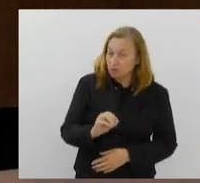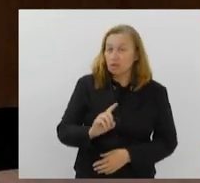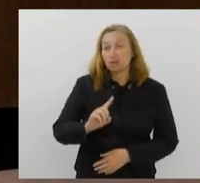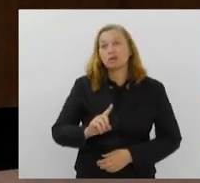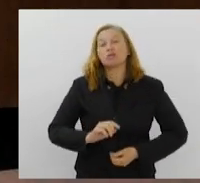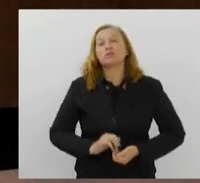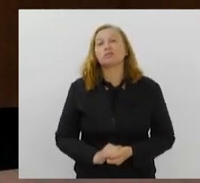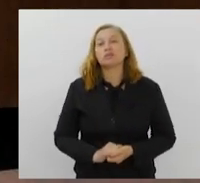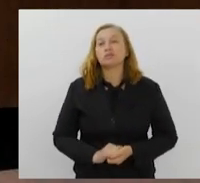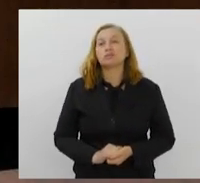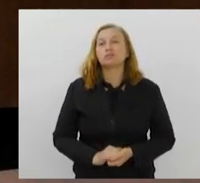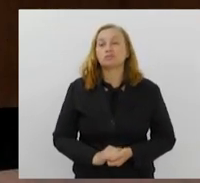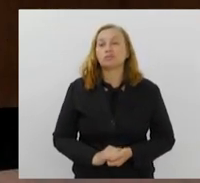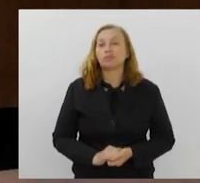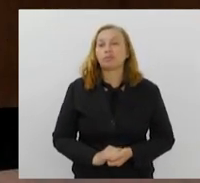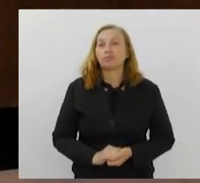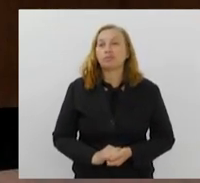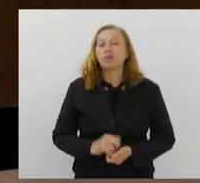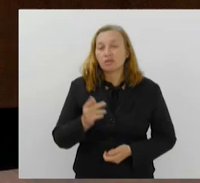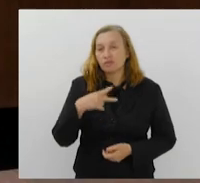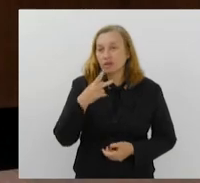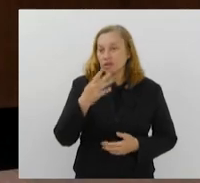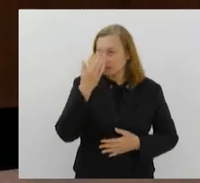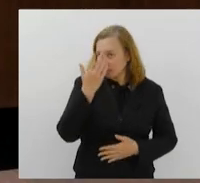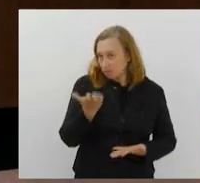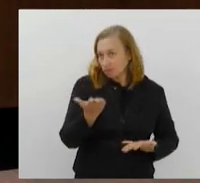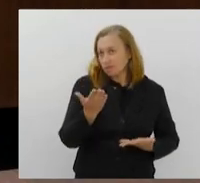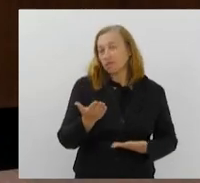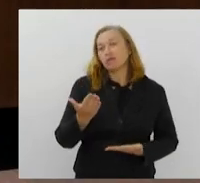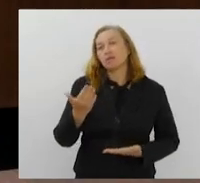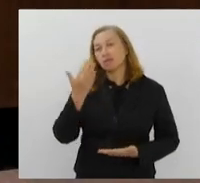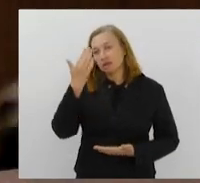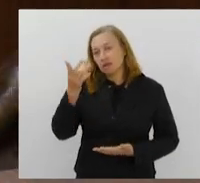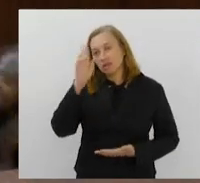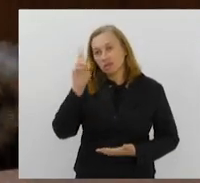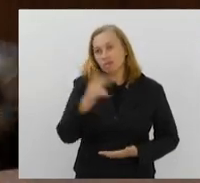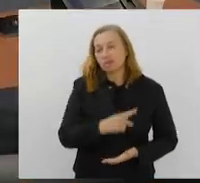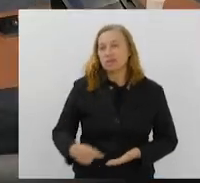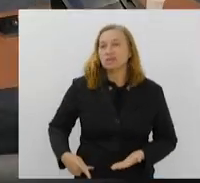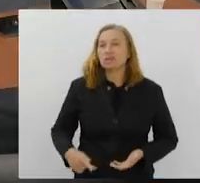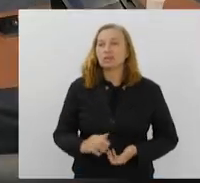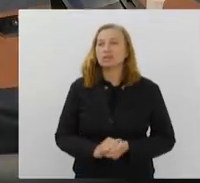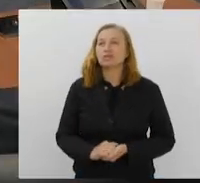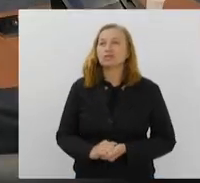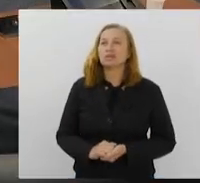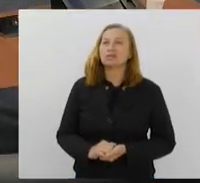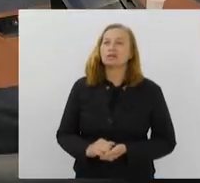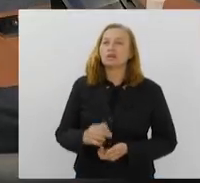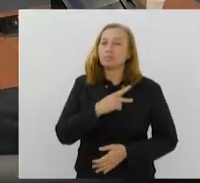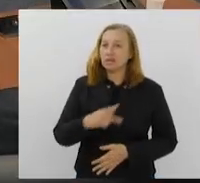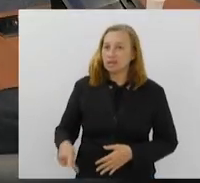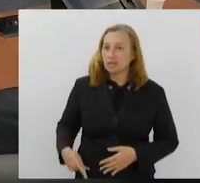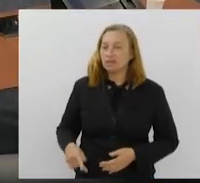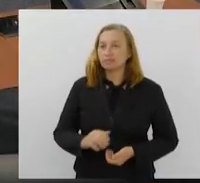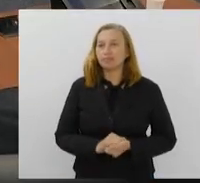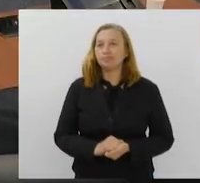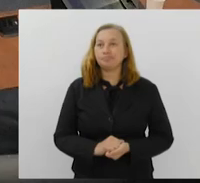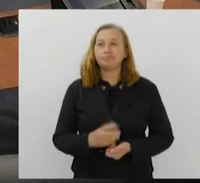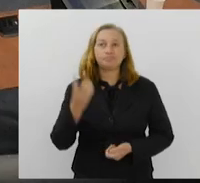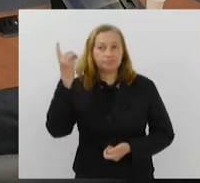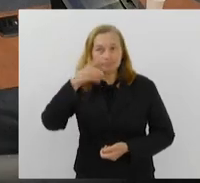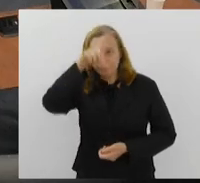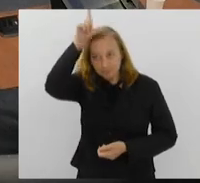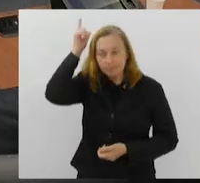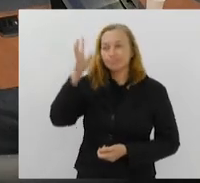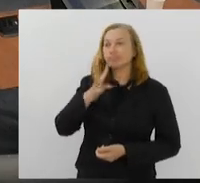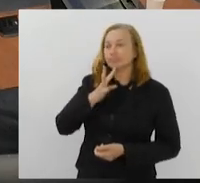do Supremo, tendo falado isso. Era isso, presidente. Seguramente o deputado Luiz Paulo vai avançar na discussão. O Luiz Paulo sabe muito